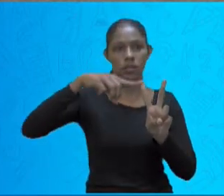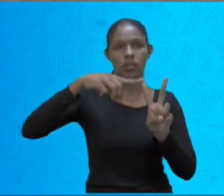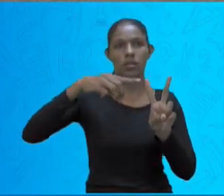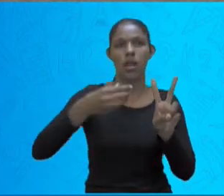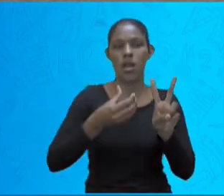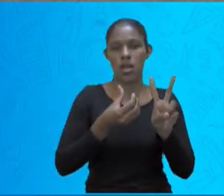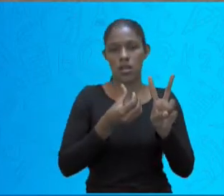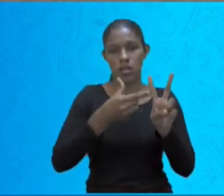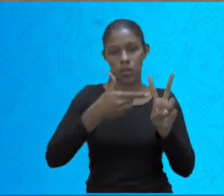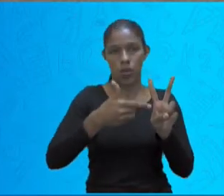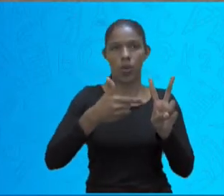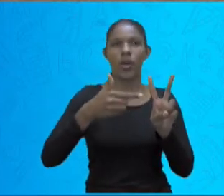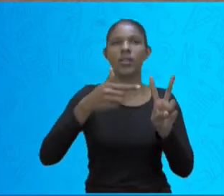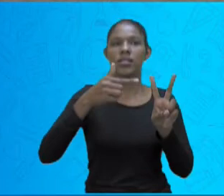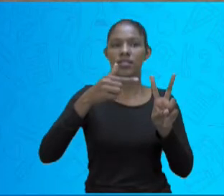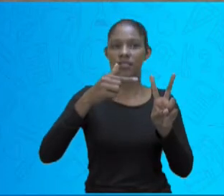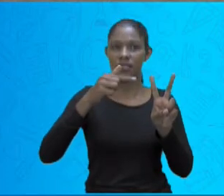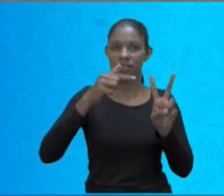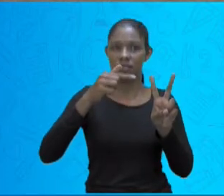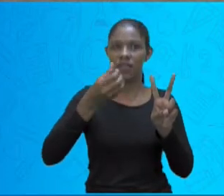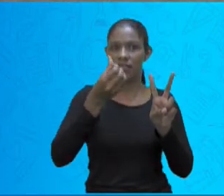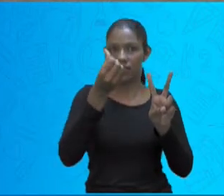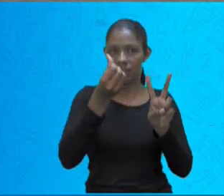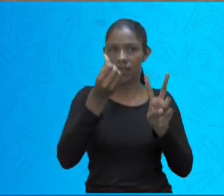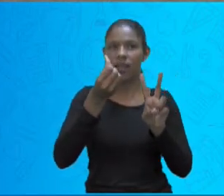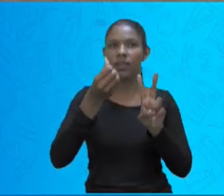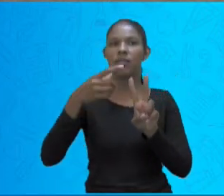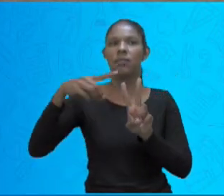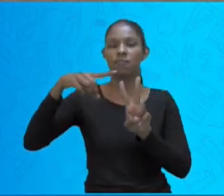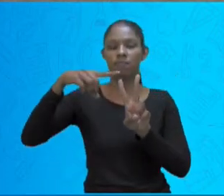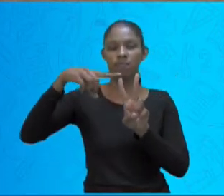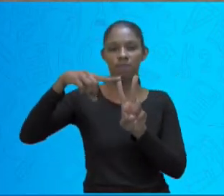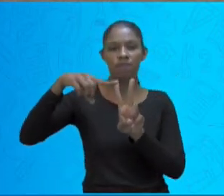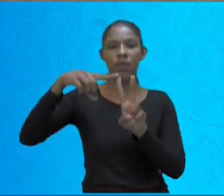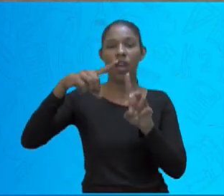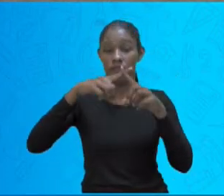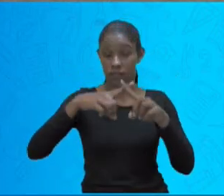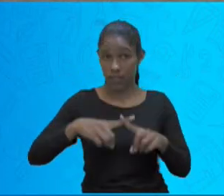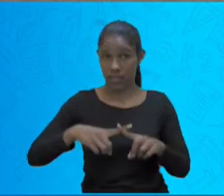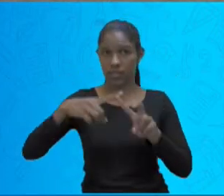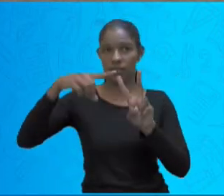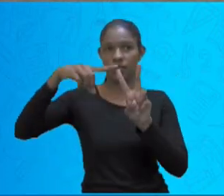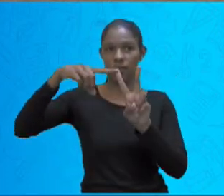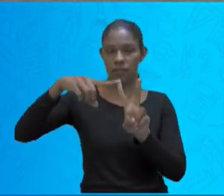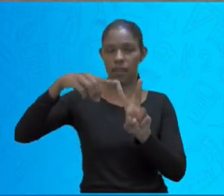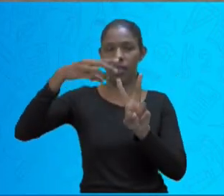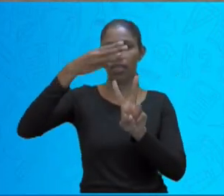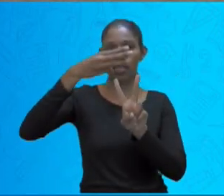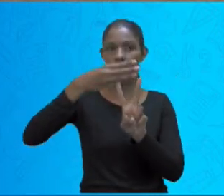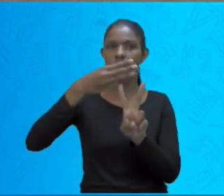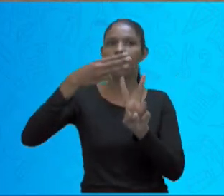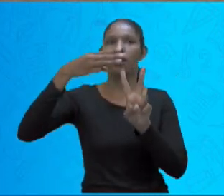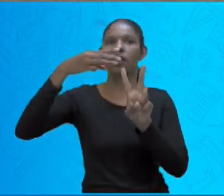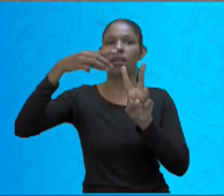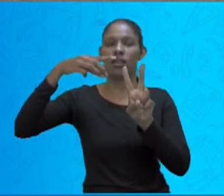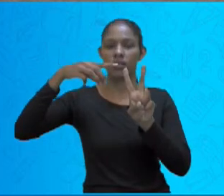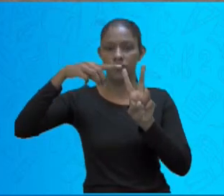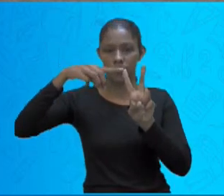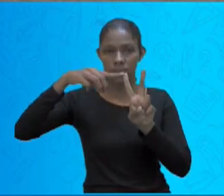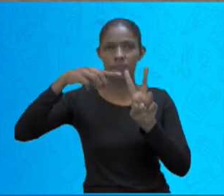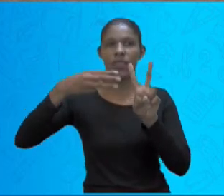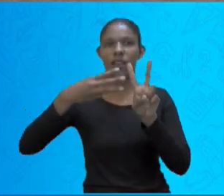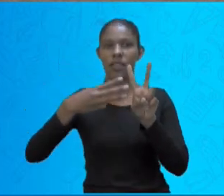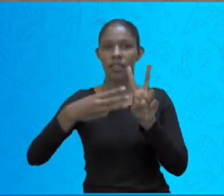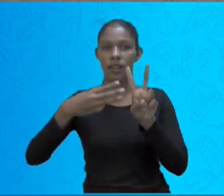Eu posso aqui fatorar esse 6, eu posso colocar como 2 vezes 3. Aí eu aplico a propriedade aqui,